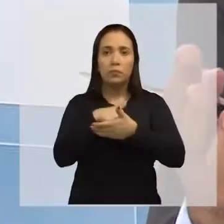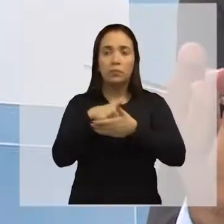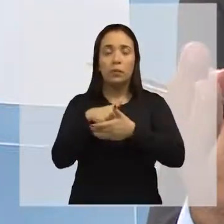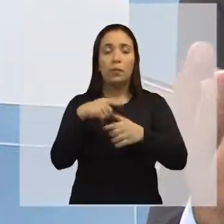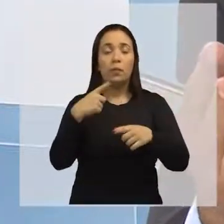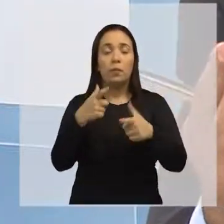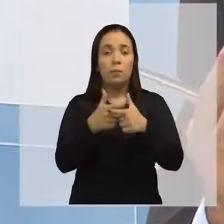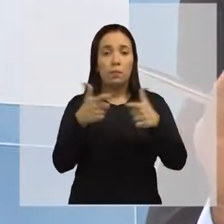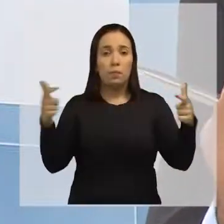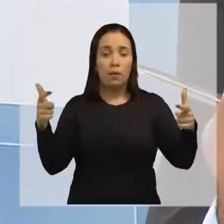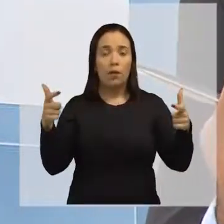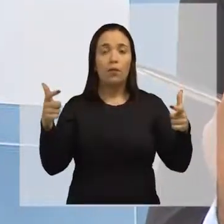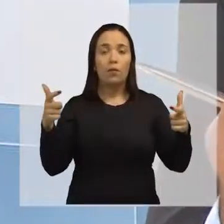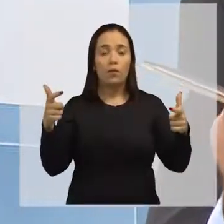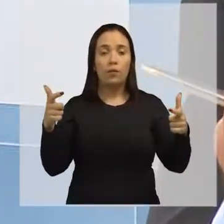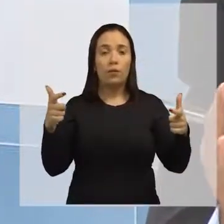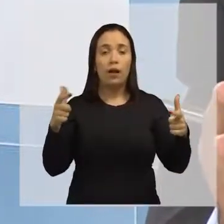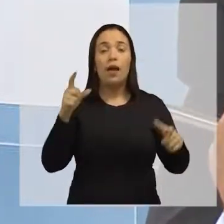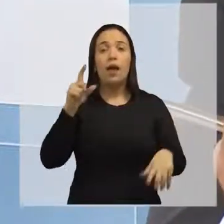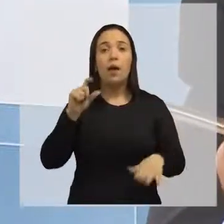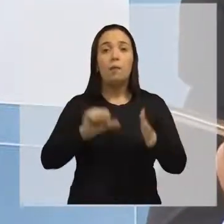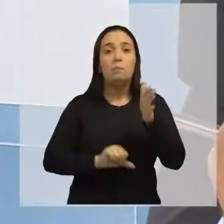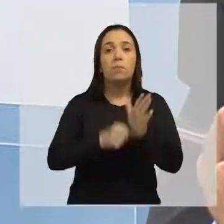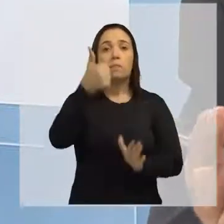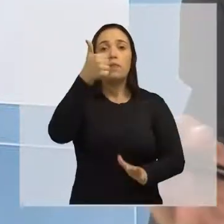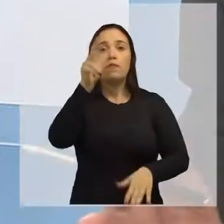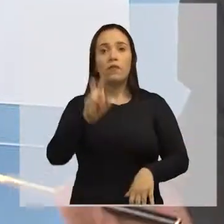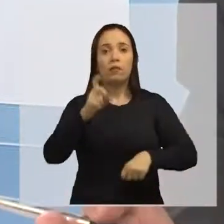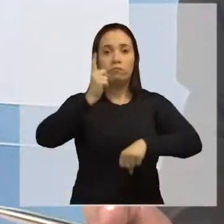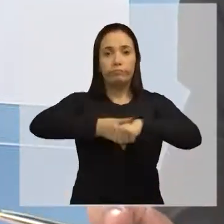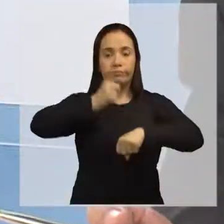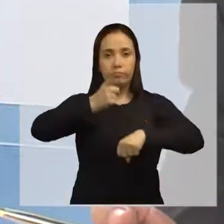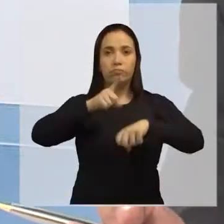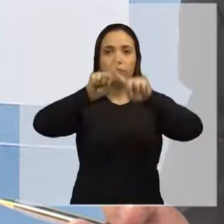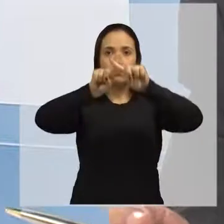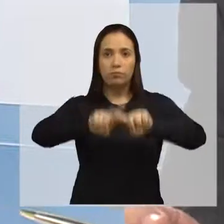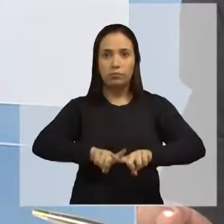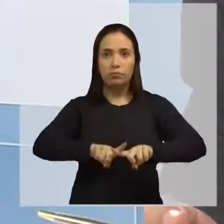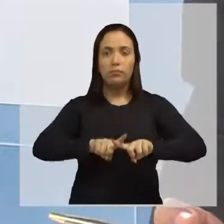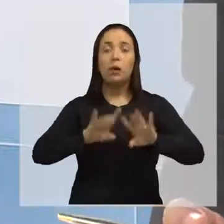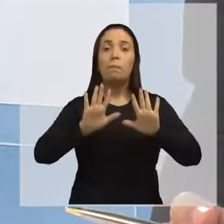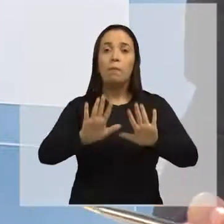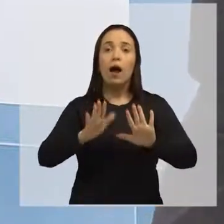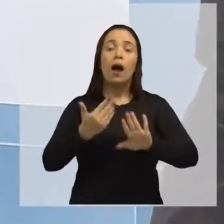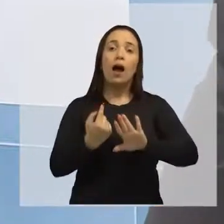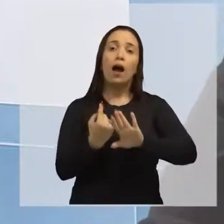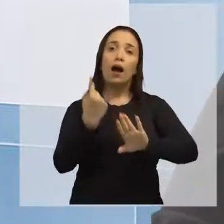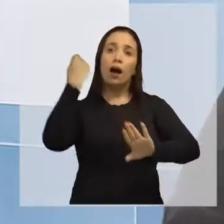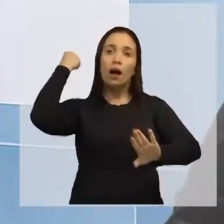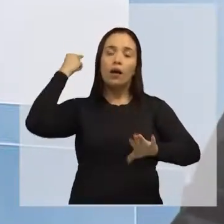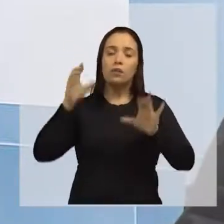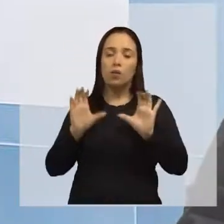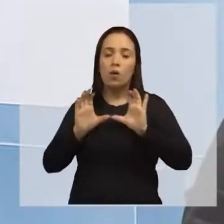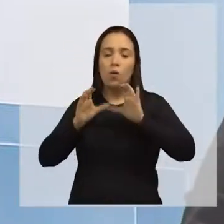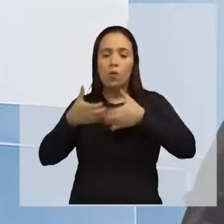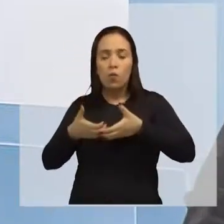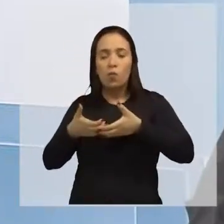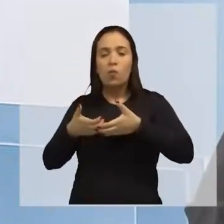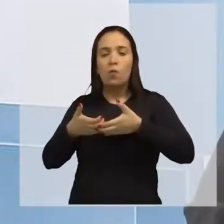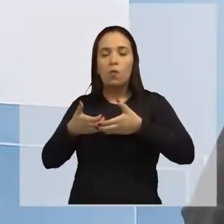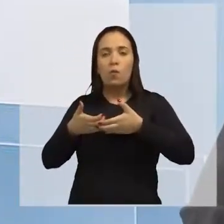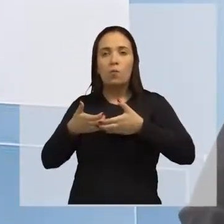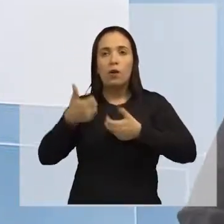jogadores que estão aí... São primeira Copa. É a primeira Copa, mas eles vêm... Um trabalho conjunto. Eles vêm de um trabalho de base da